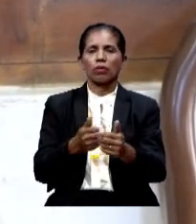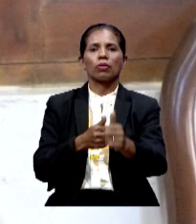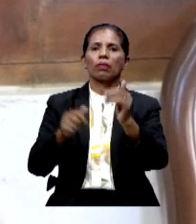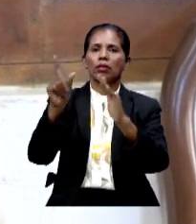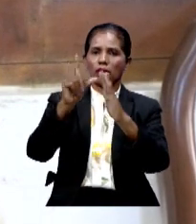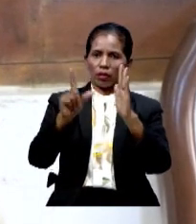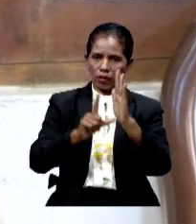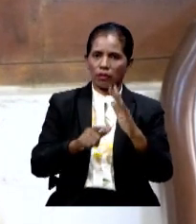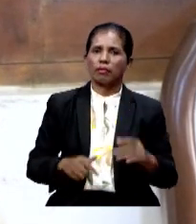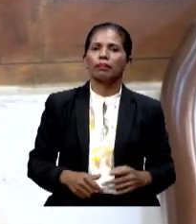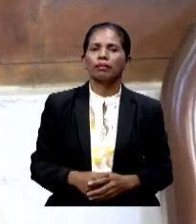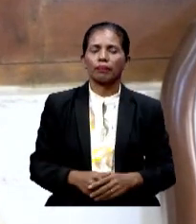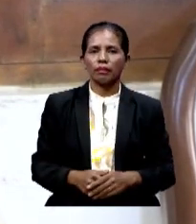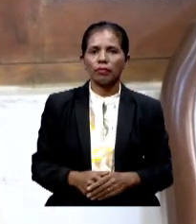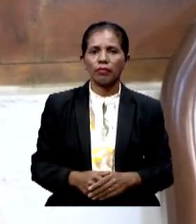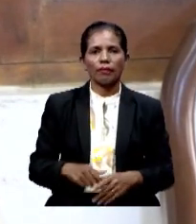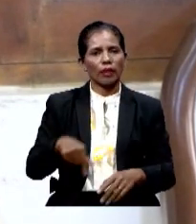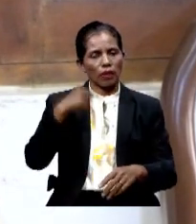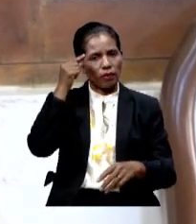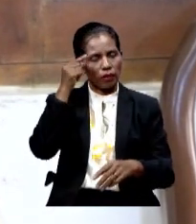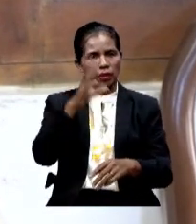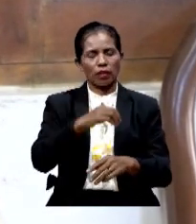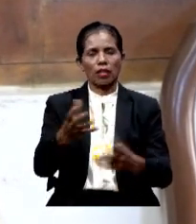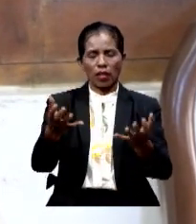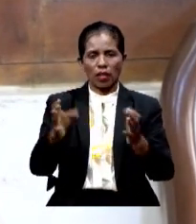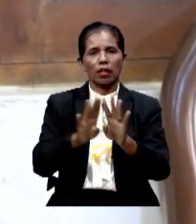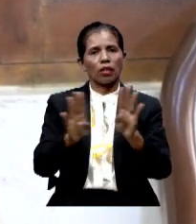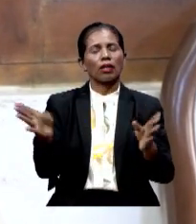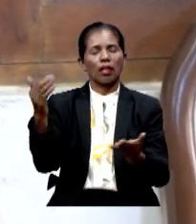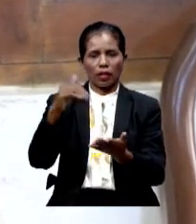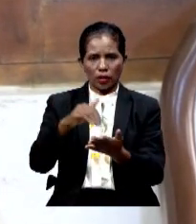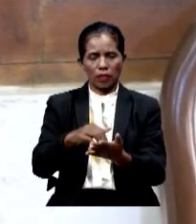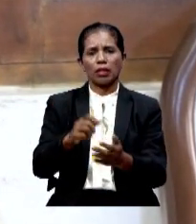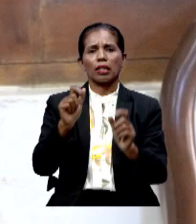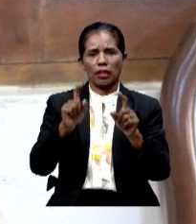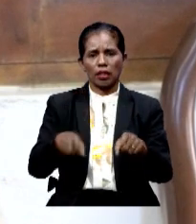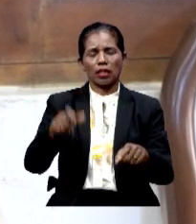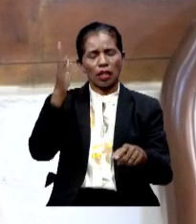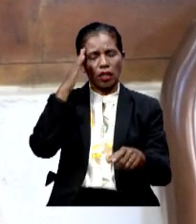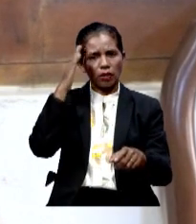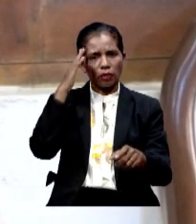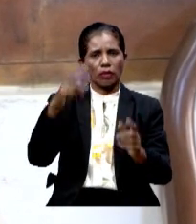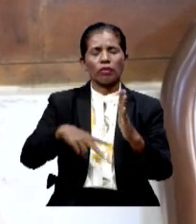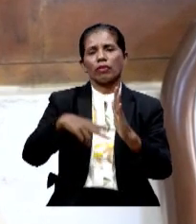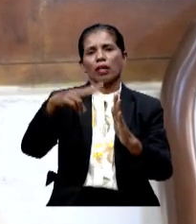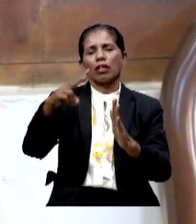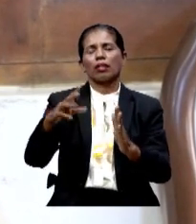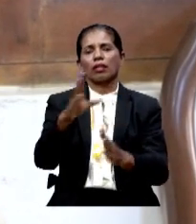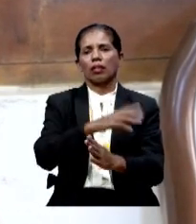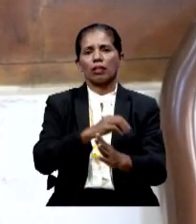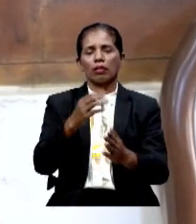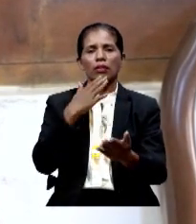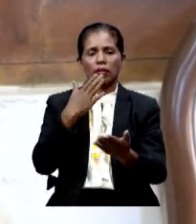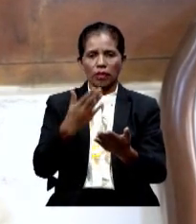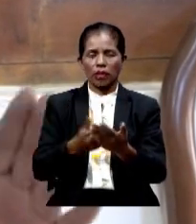da agora, o governo atual na cara criativa filafal tem que análise validade do ato anterior, não eficácia